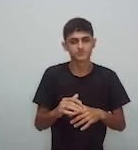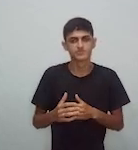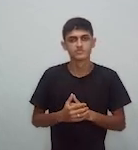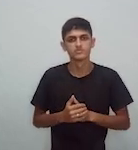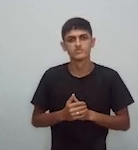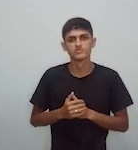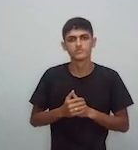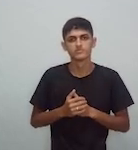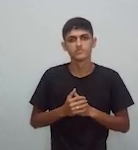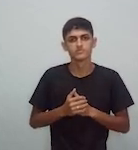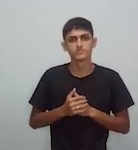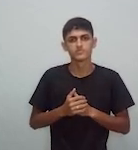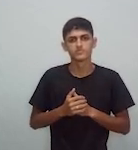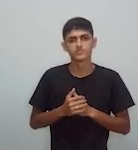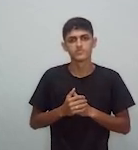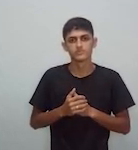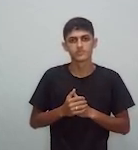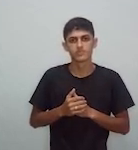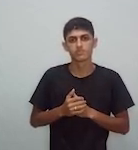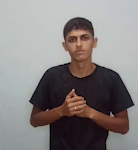problema.